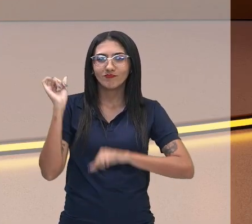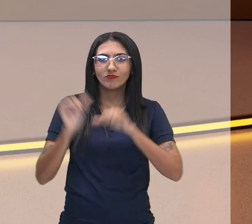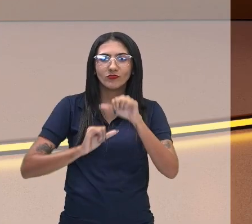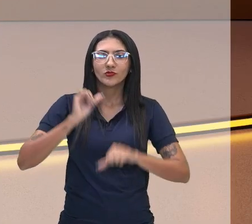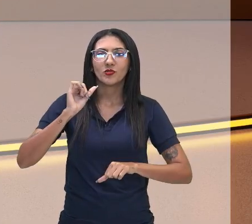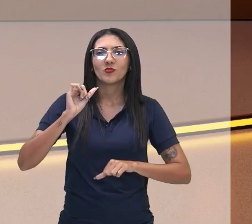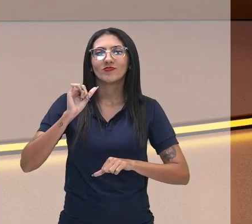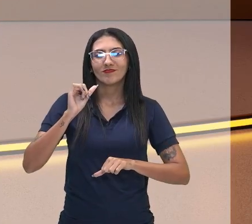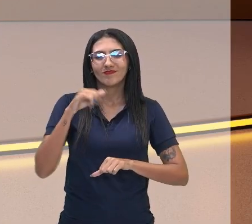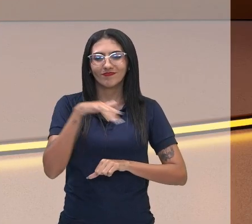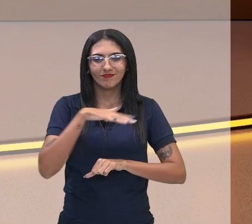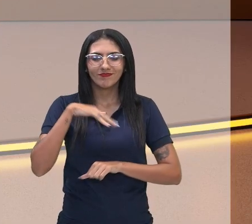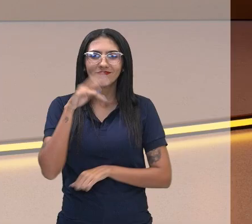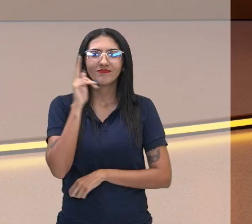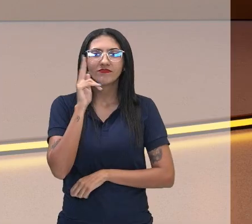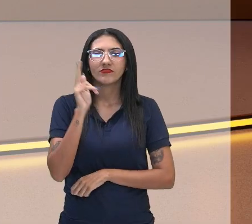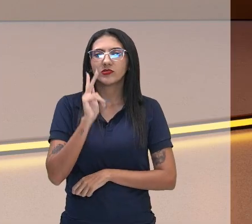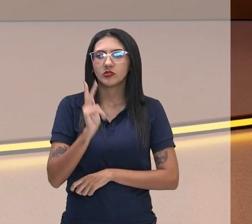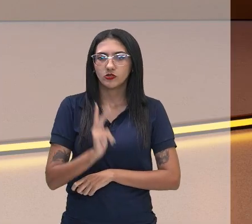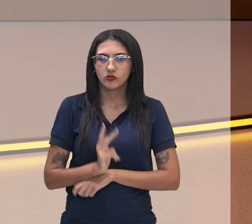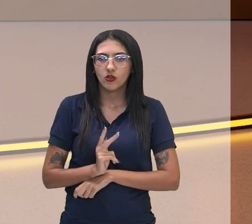história, principalmente, né,